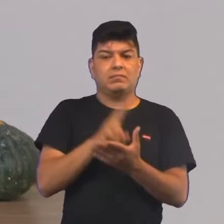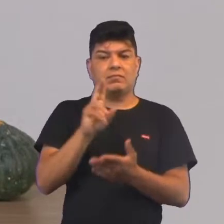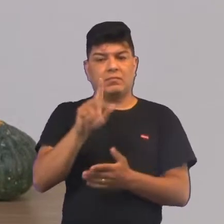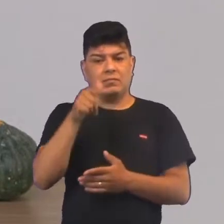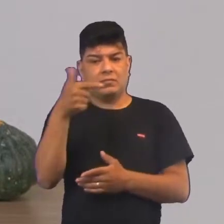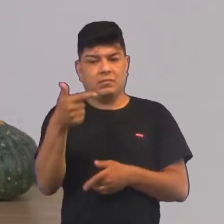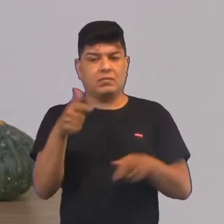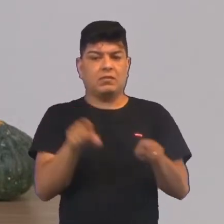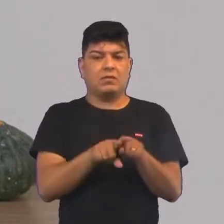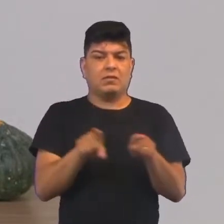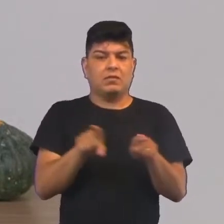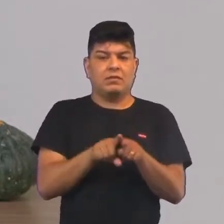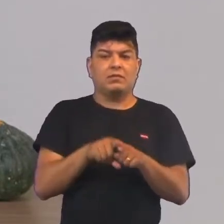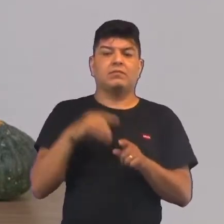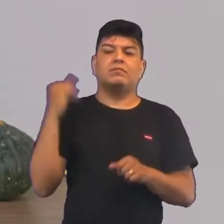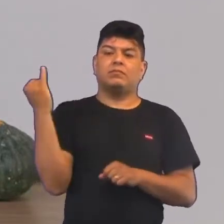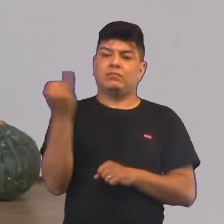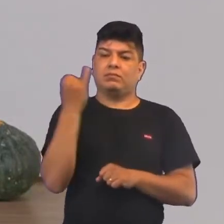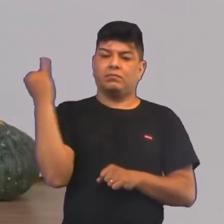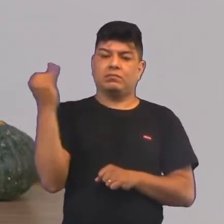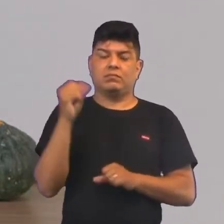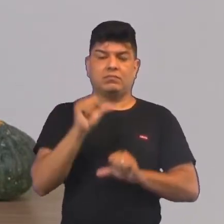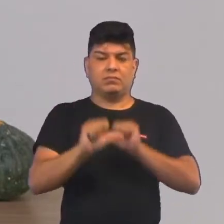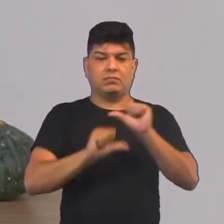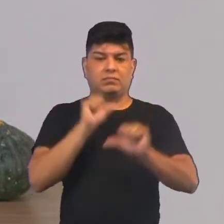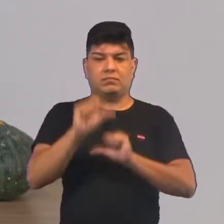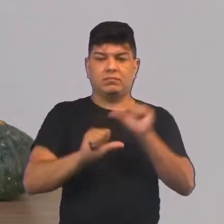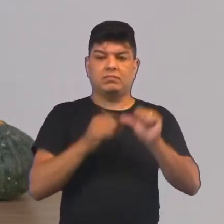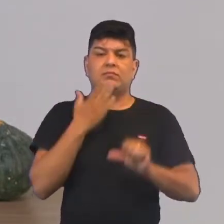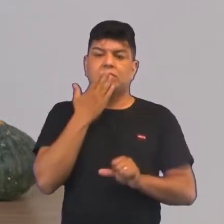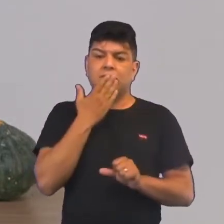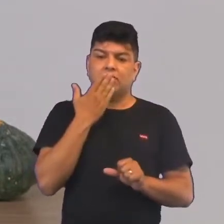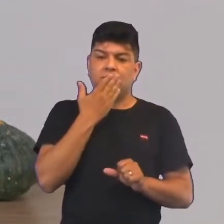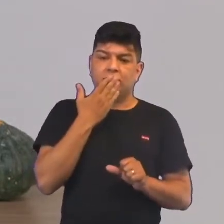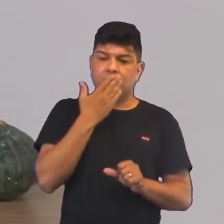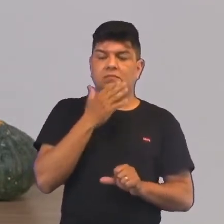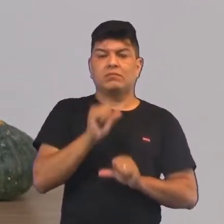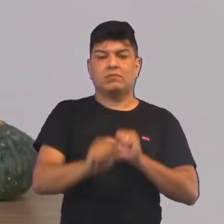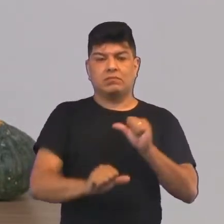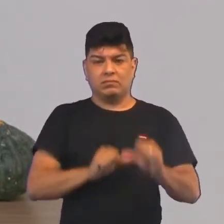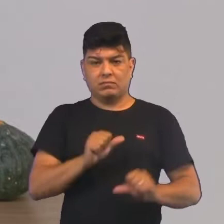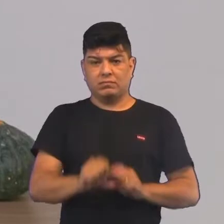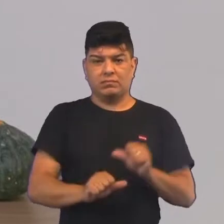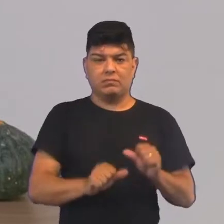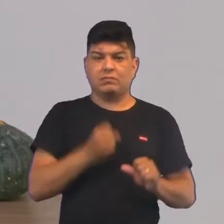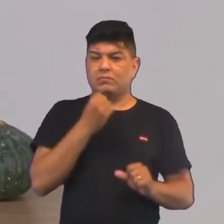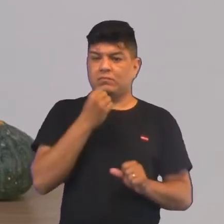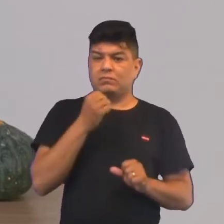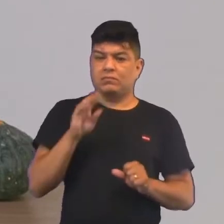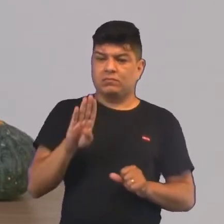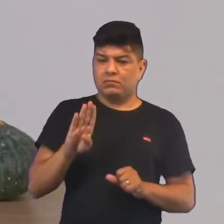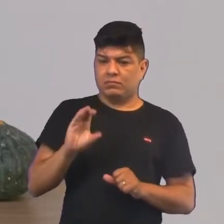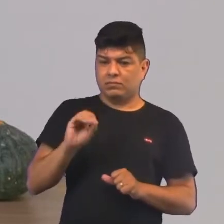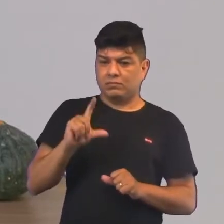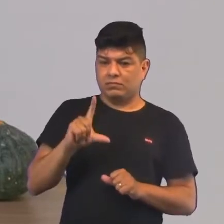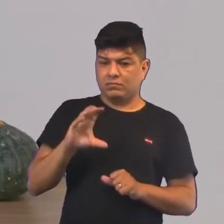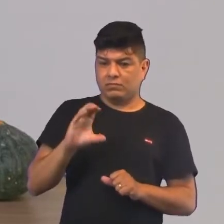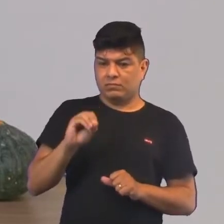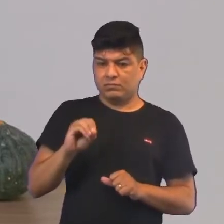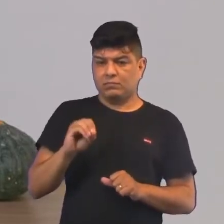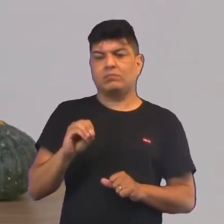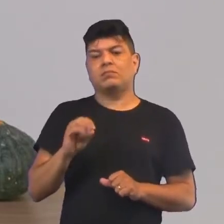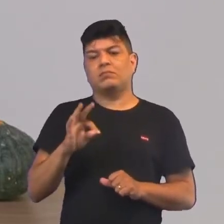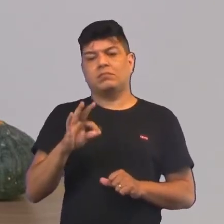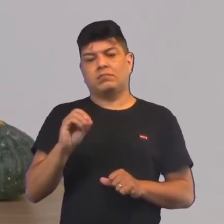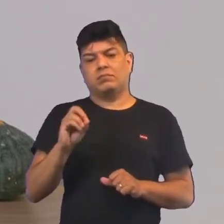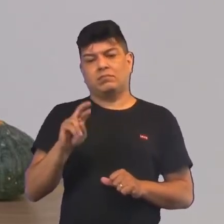Outra coisa também que é muito importante é trocar sobremesas doces, que são bolos, que são